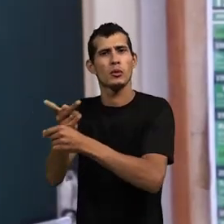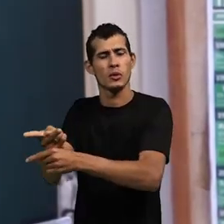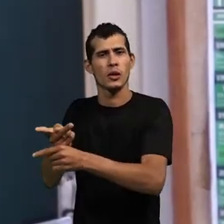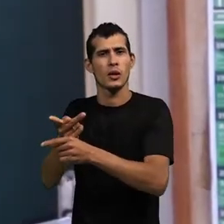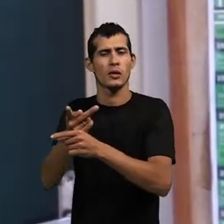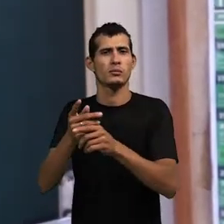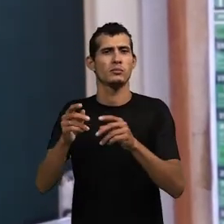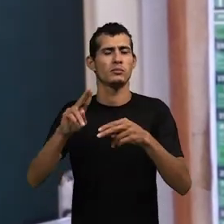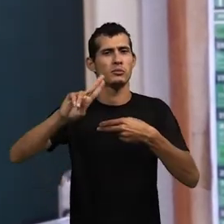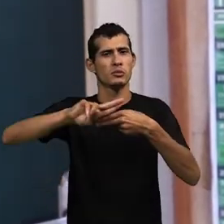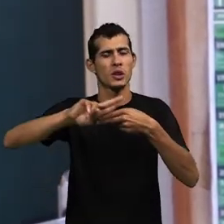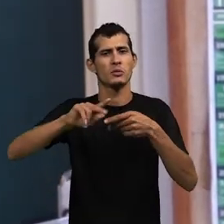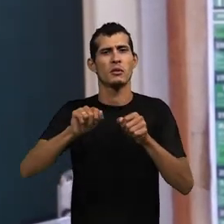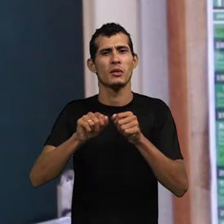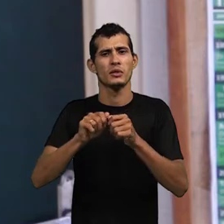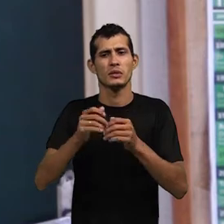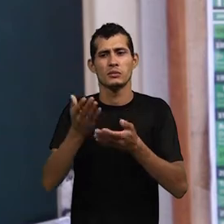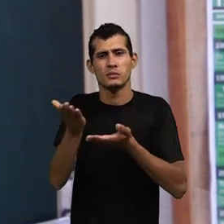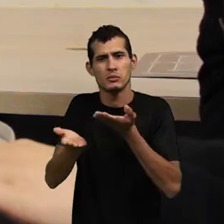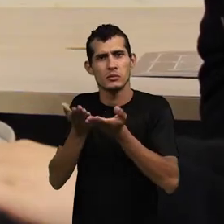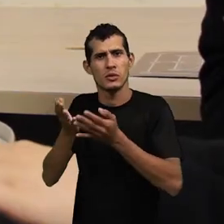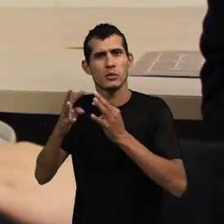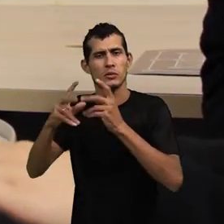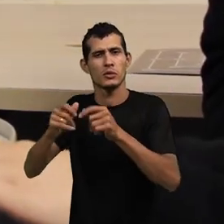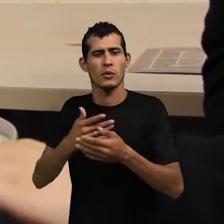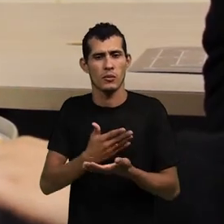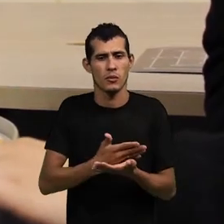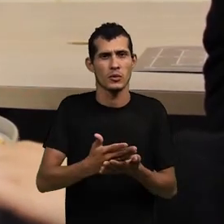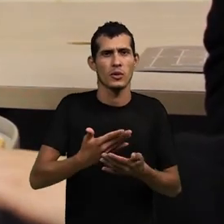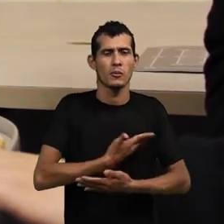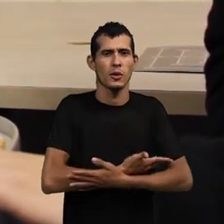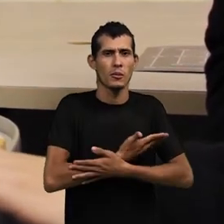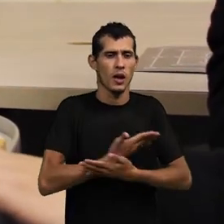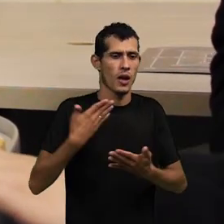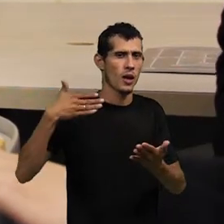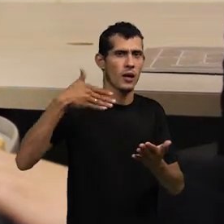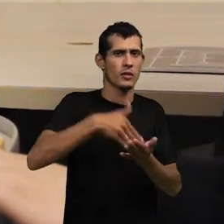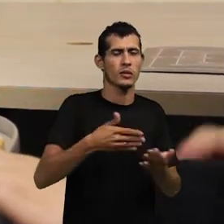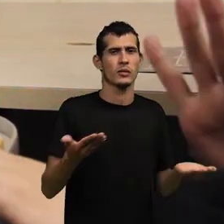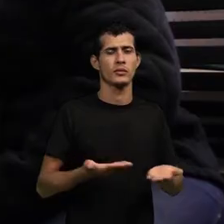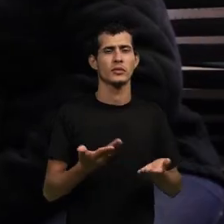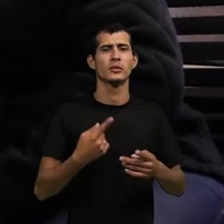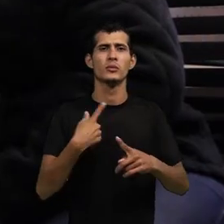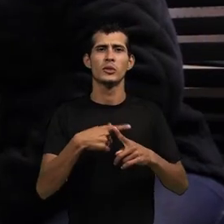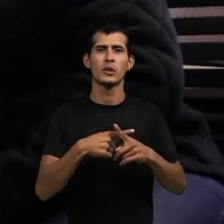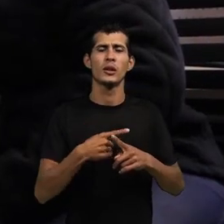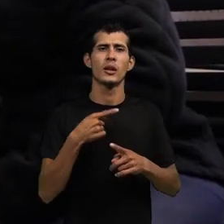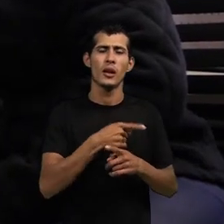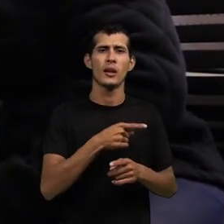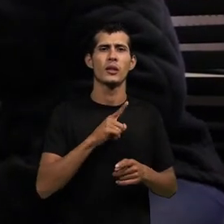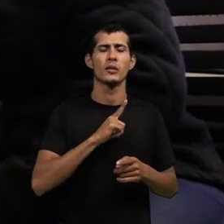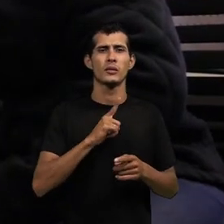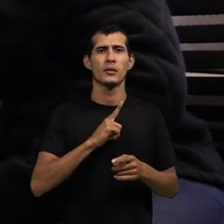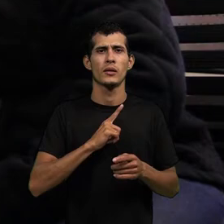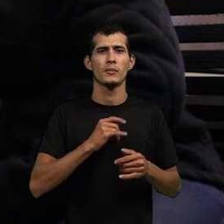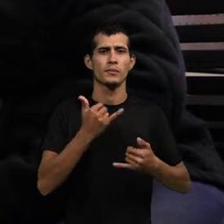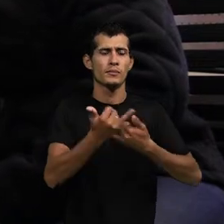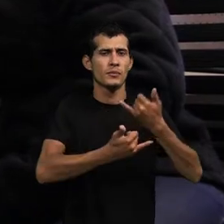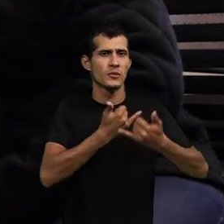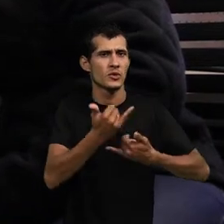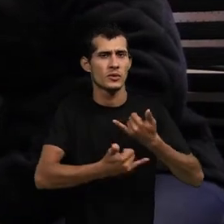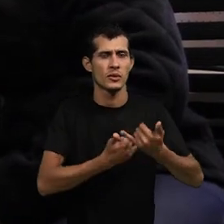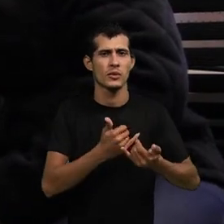a fazer terapia. Aí ela começou a fazer dentro do bebezinho, que faz até hoje na clínica. Ela está trabalhando ela com